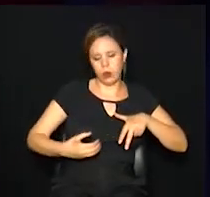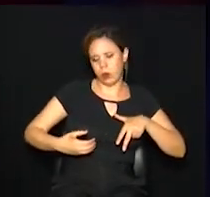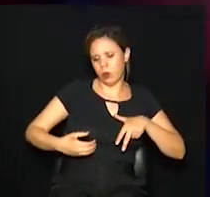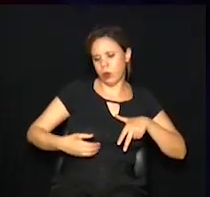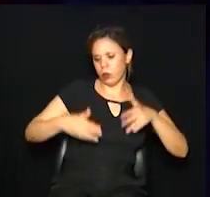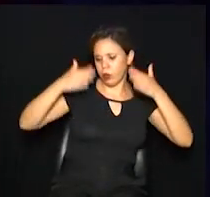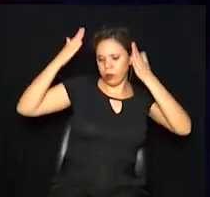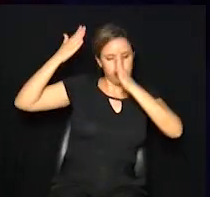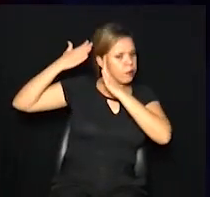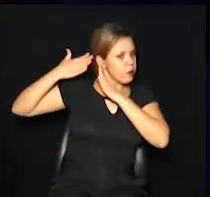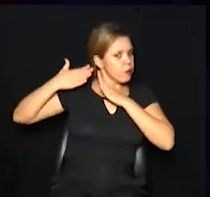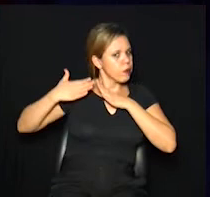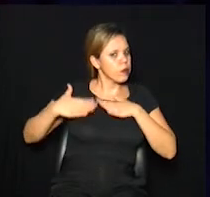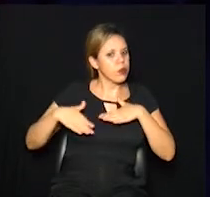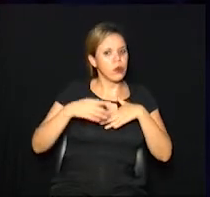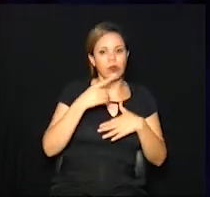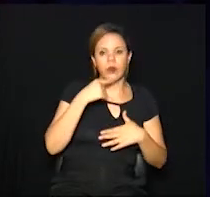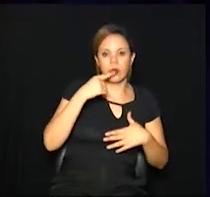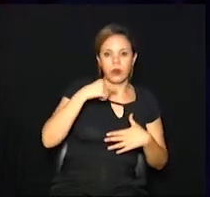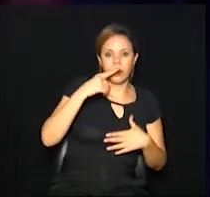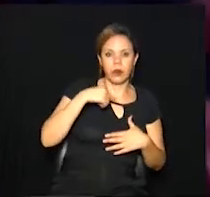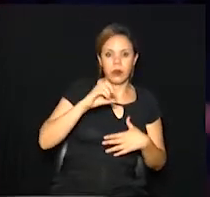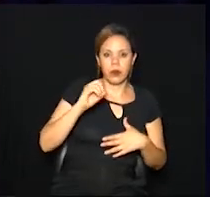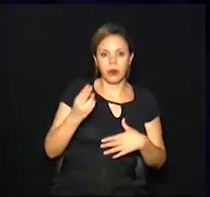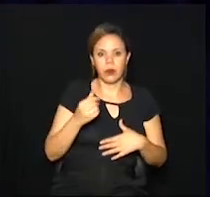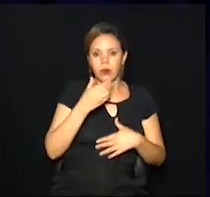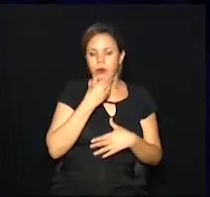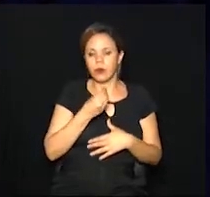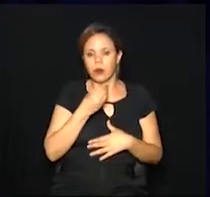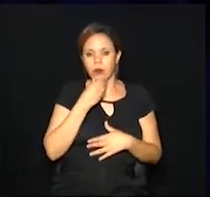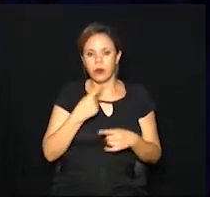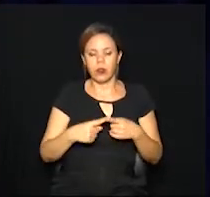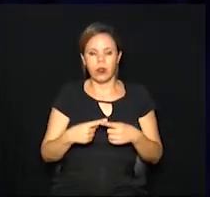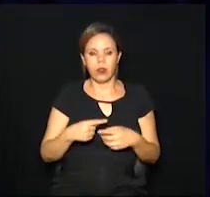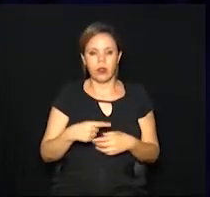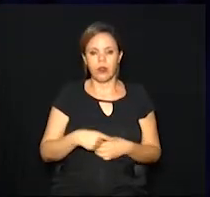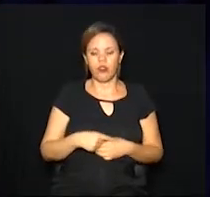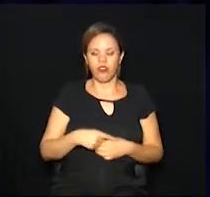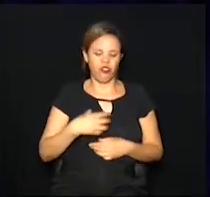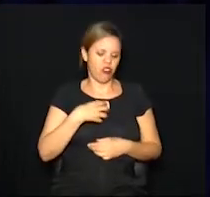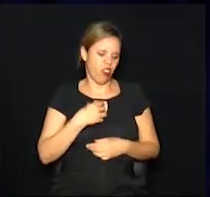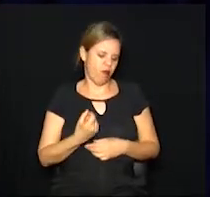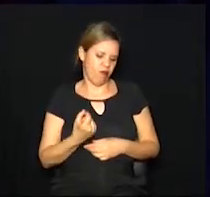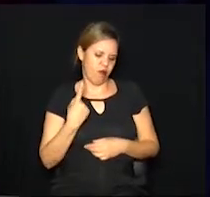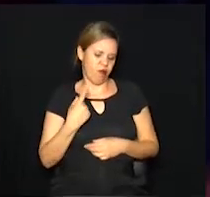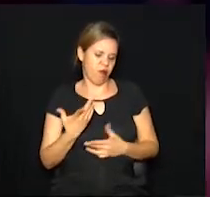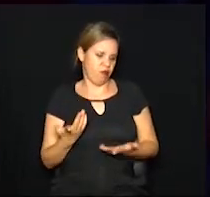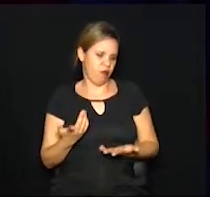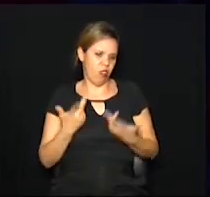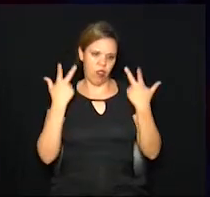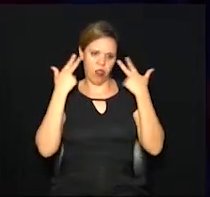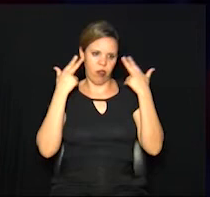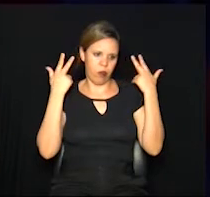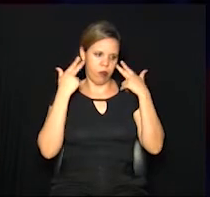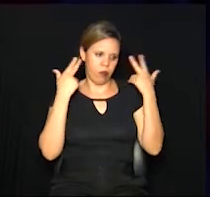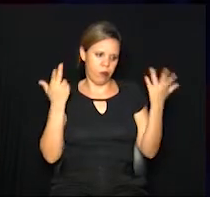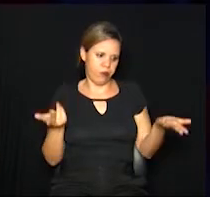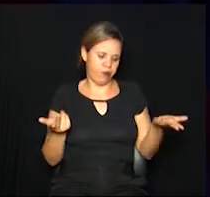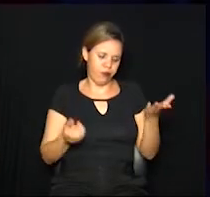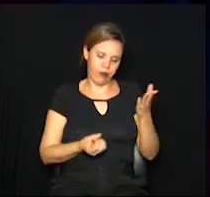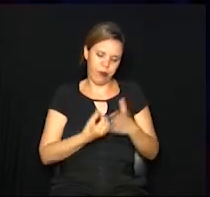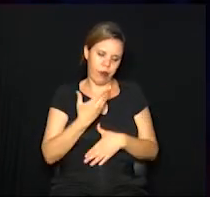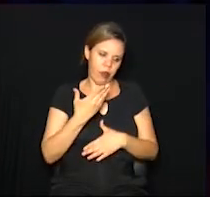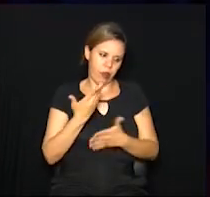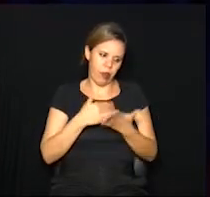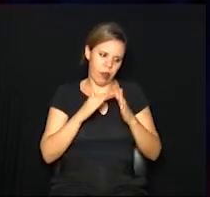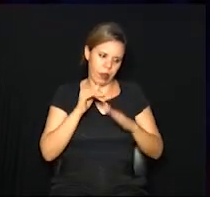pintou o cabelo de vermelho, ou o menino porque tem trejeitos. Isso é um caso muito comum, né,